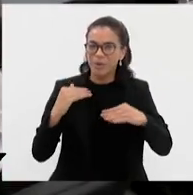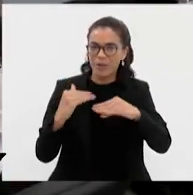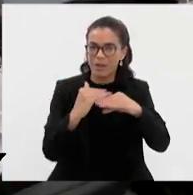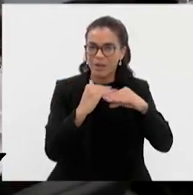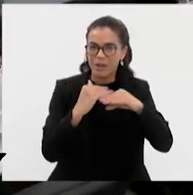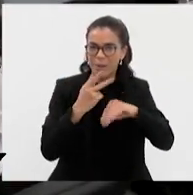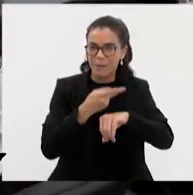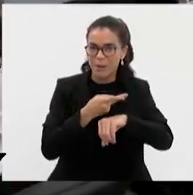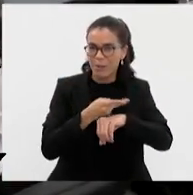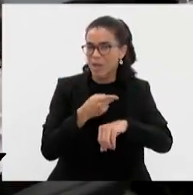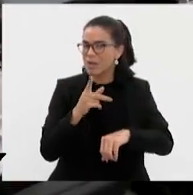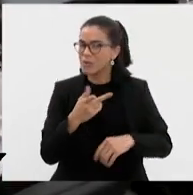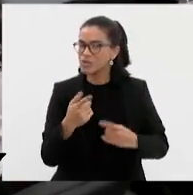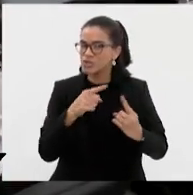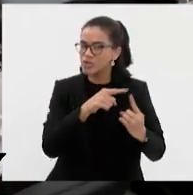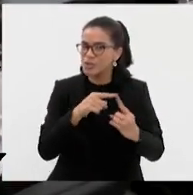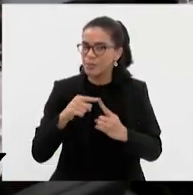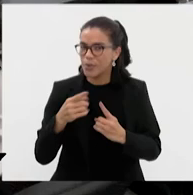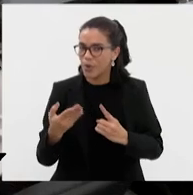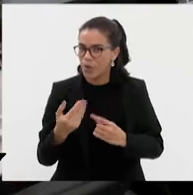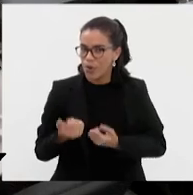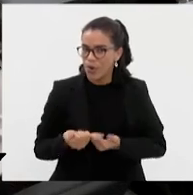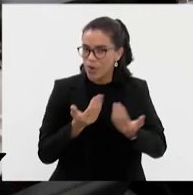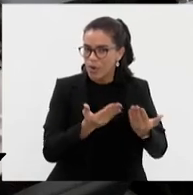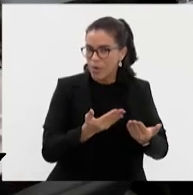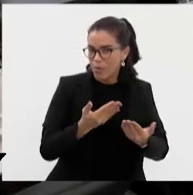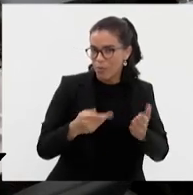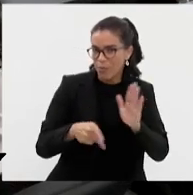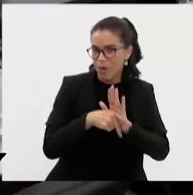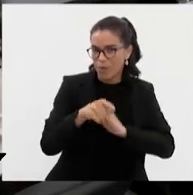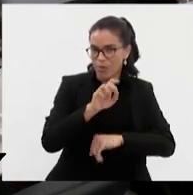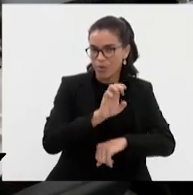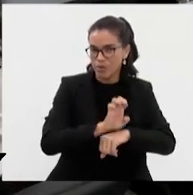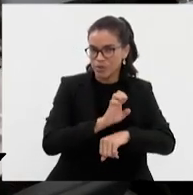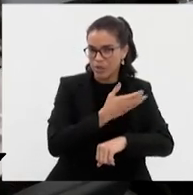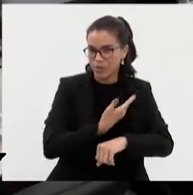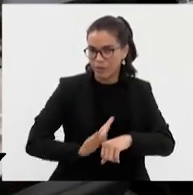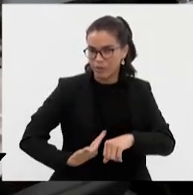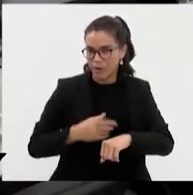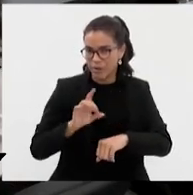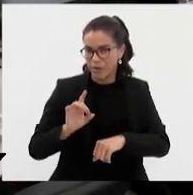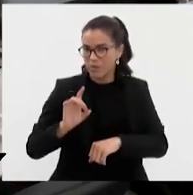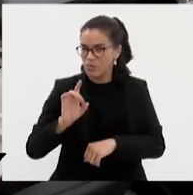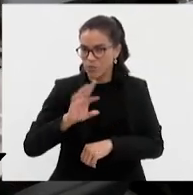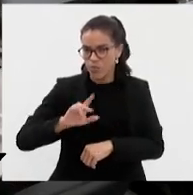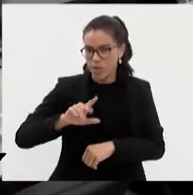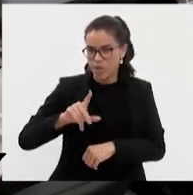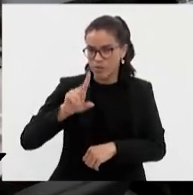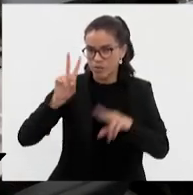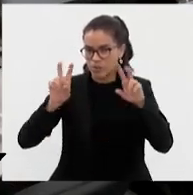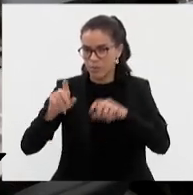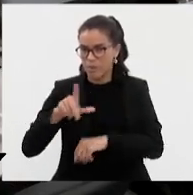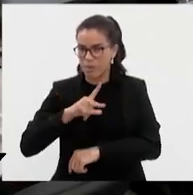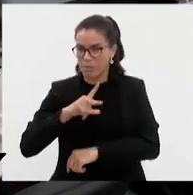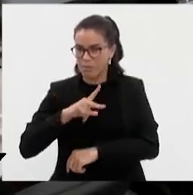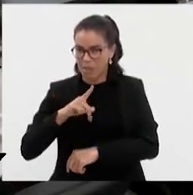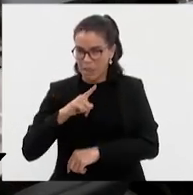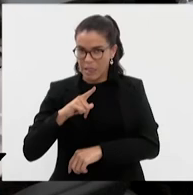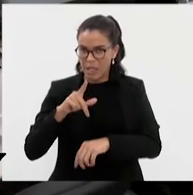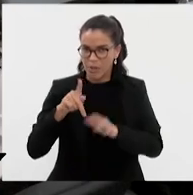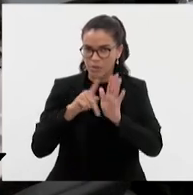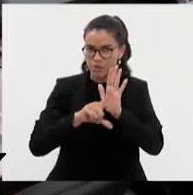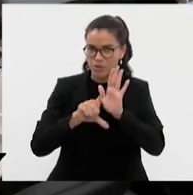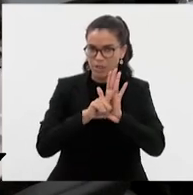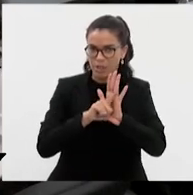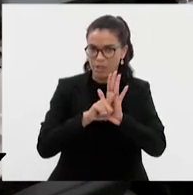se refere a premiações concedidas pelo governo do Estado. Exato, exato. Não da iniciativa privada. Exato. Mas premiações... isso está expresso no projeto, não,